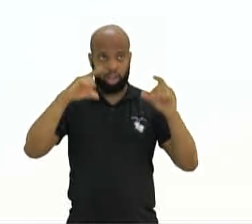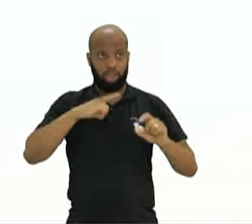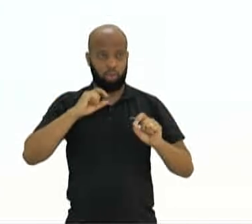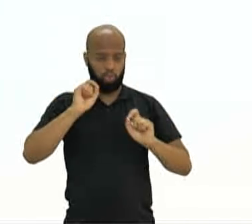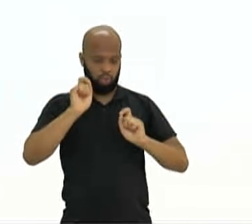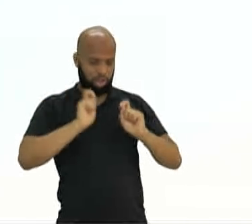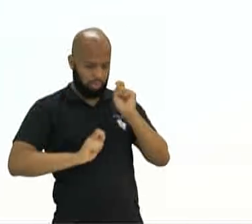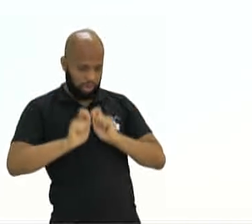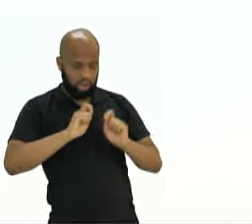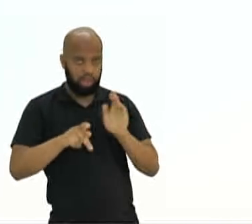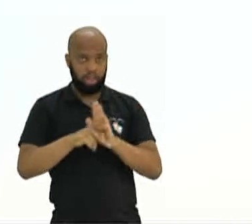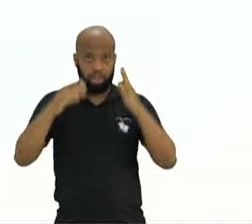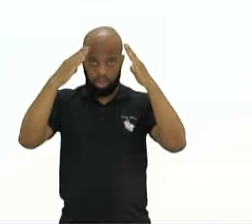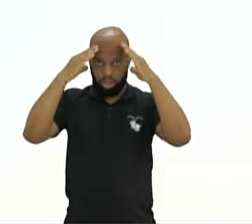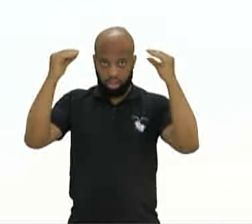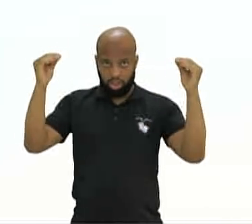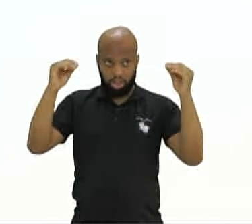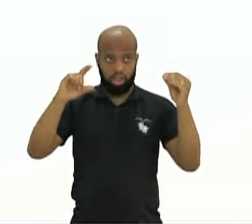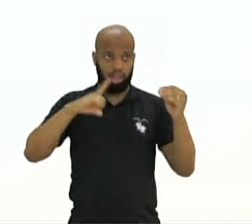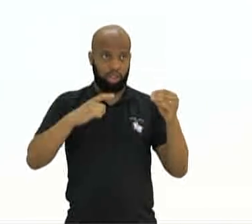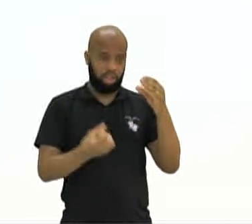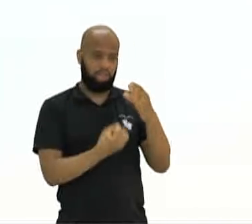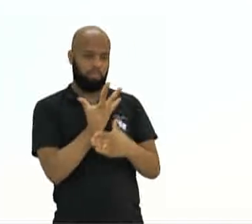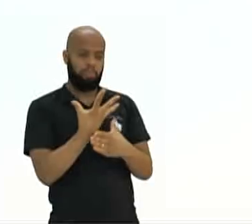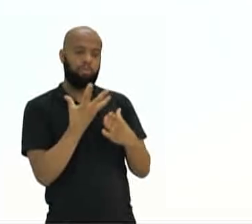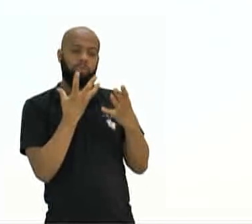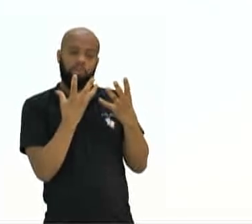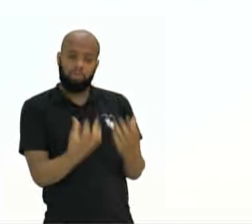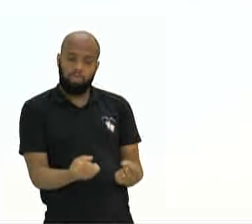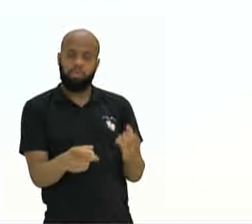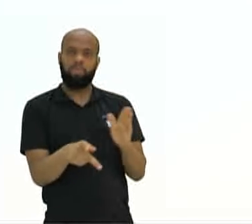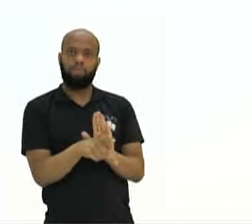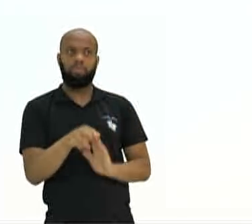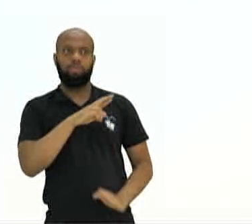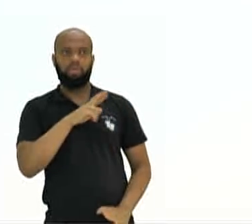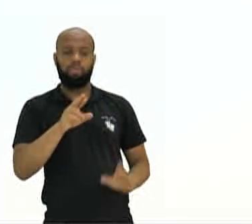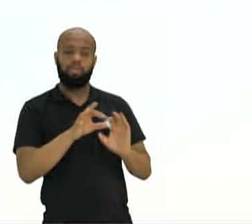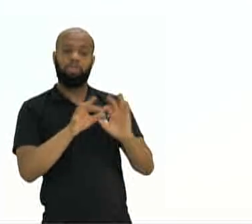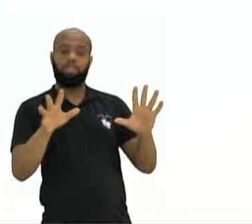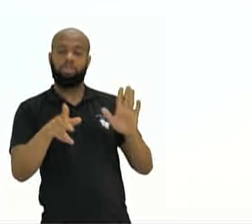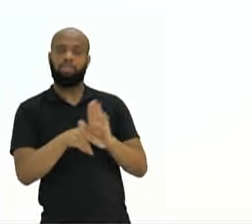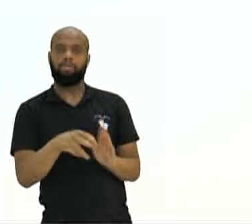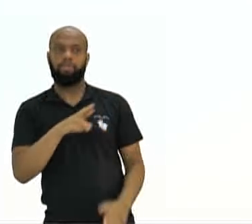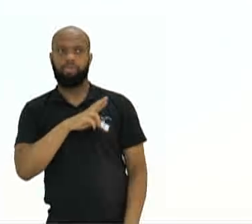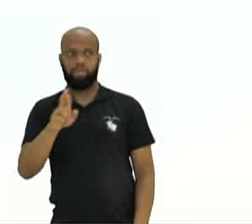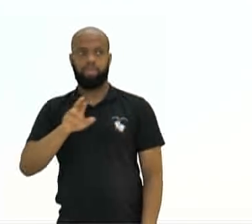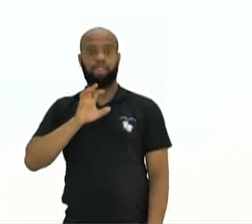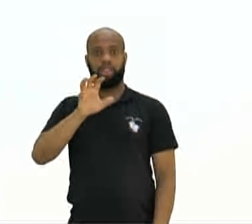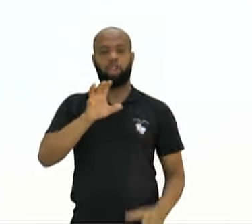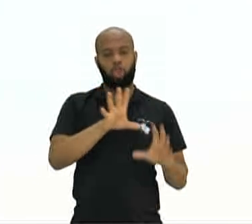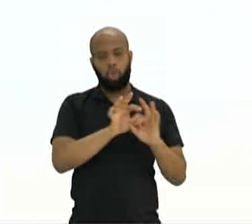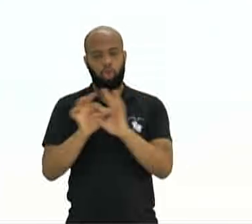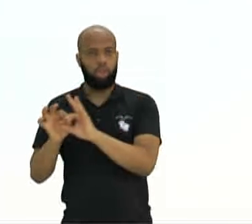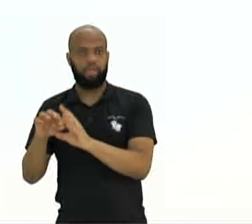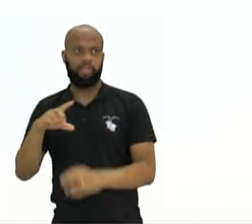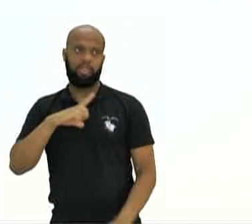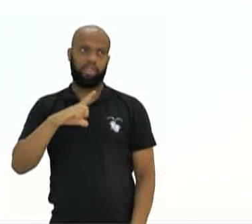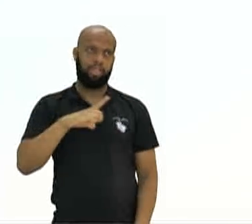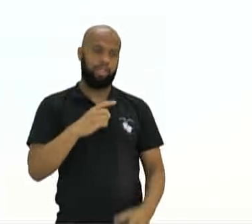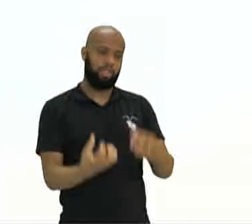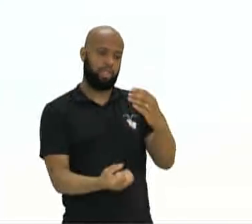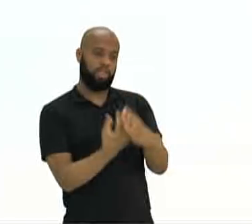administração holandesa criou uma certa tolerância religiosa, uma certa liberdade religiosa. E é nesse contexto que